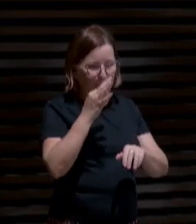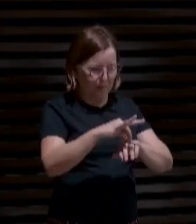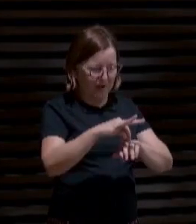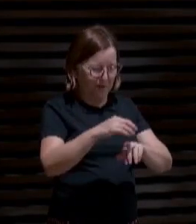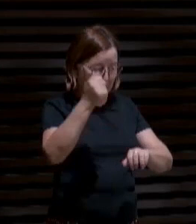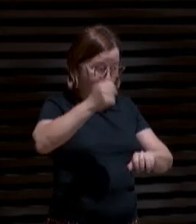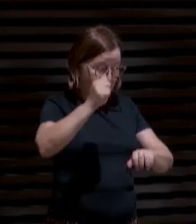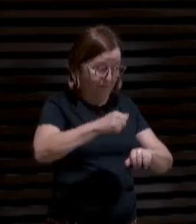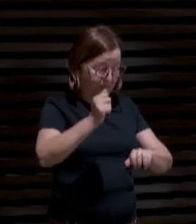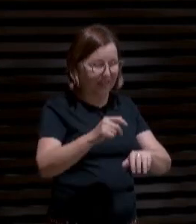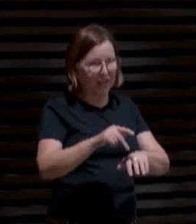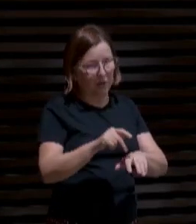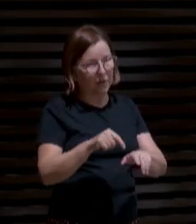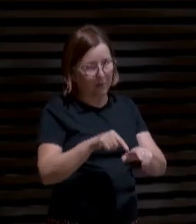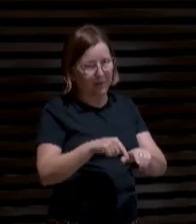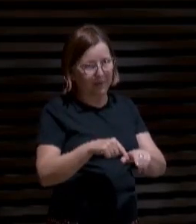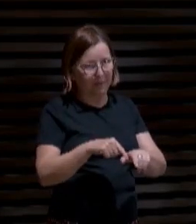E depois como é que levantava?